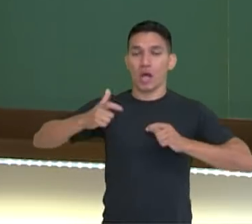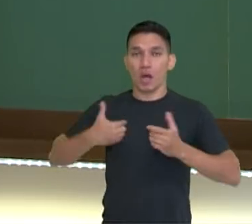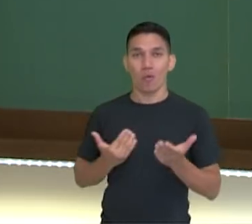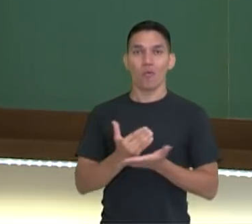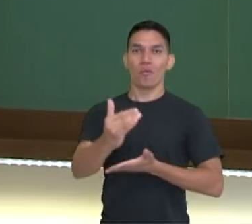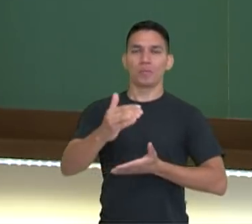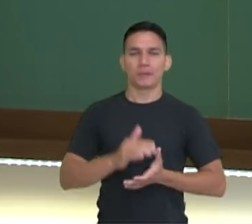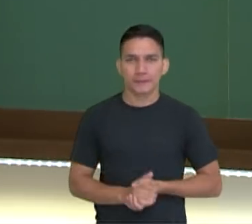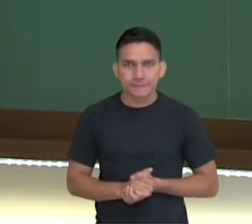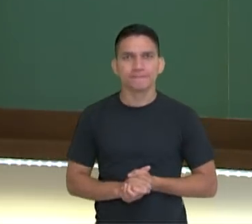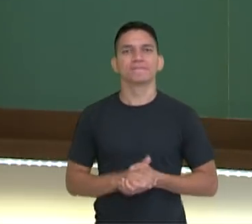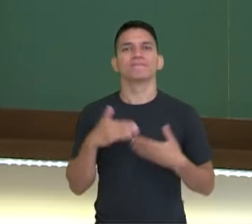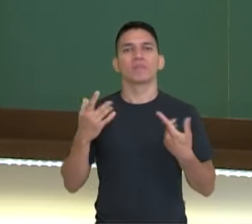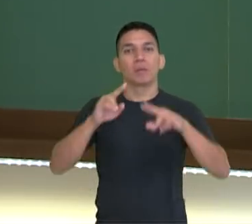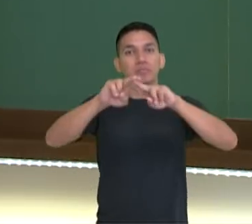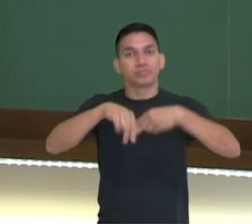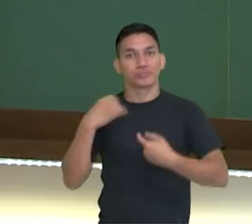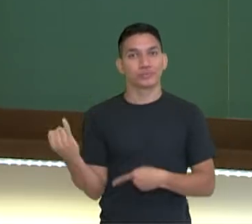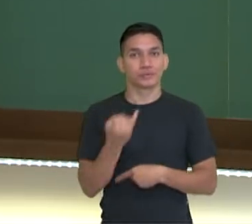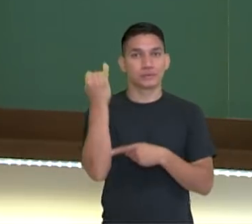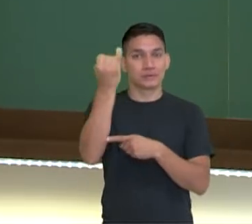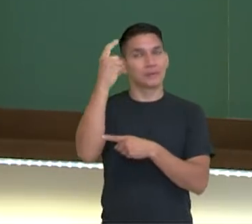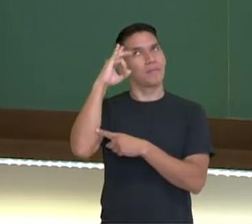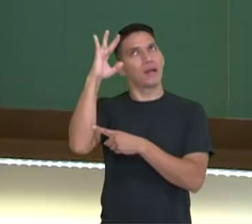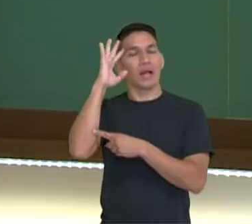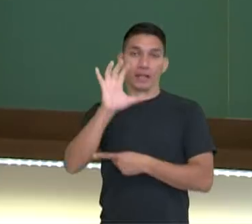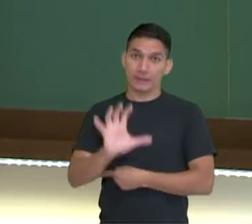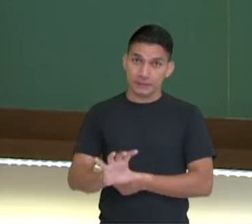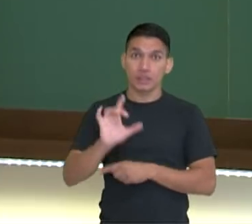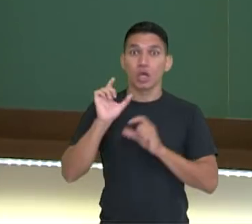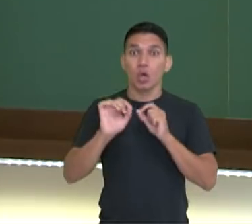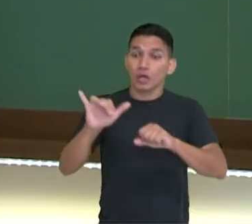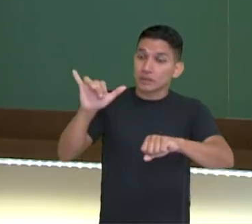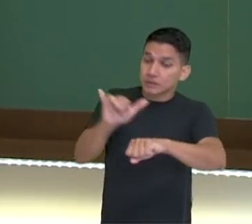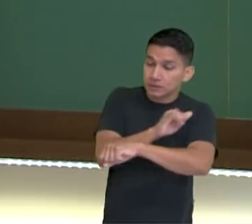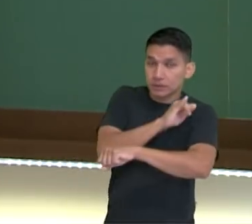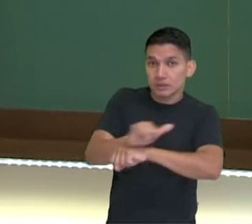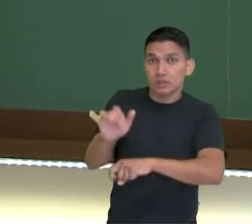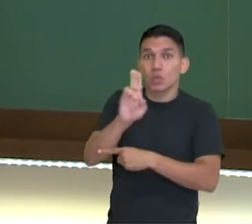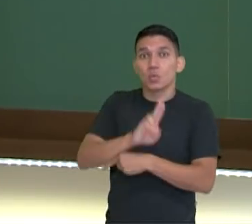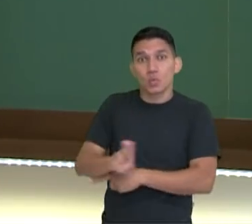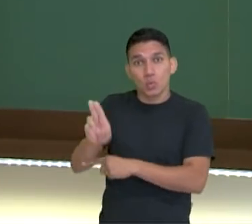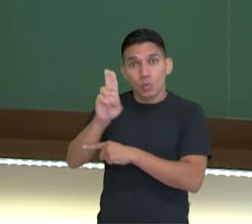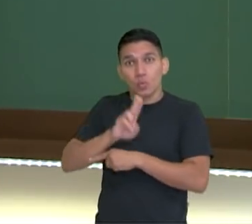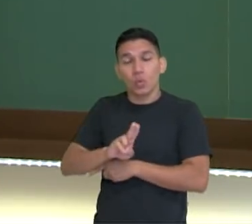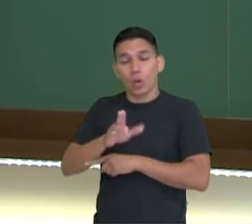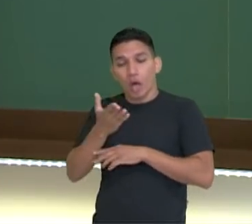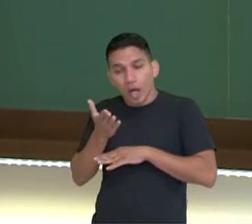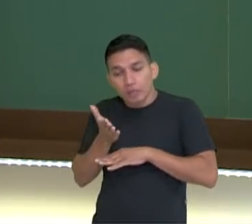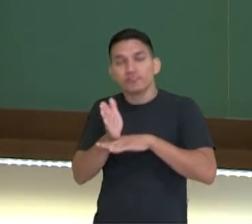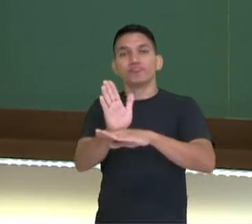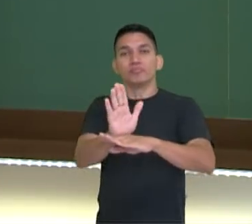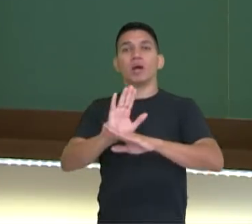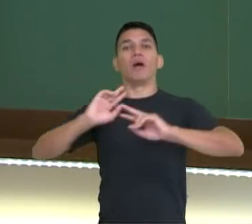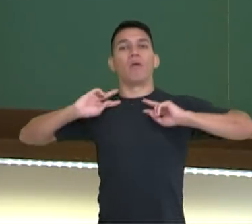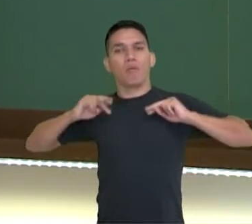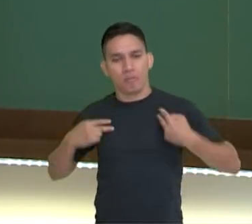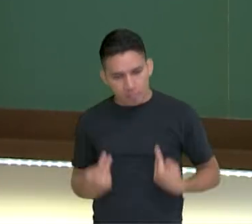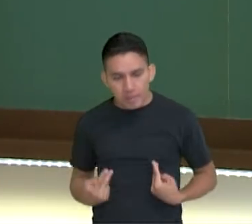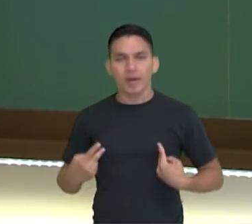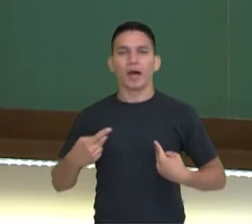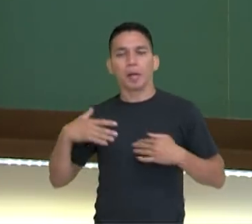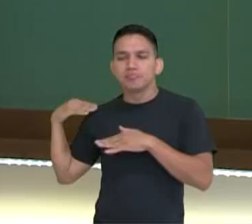é extremamente importante pensar nesse sentido. Os instrumentos que orientaram a humanidade, que orientam a humanidade ao